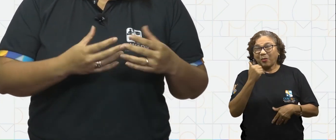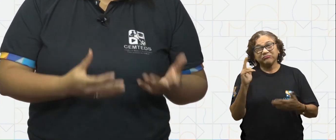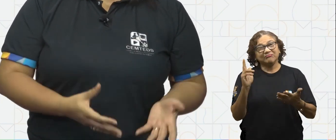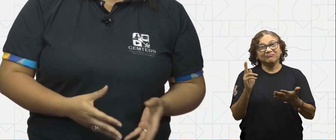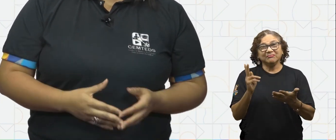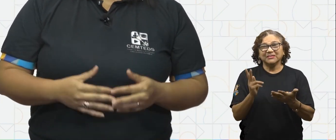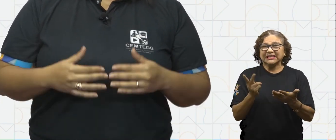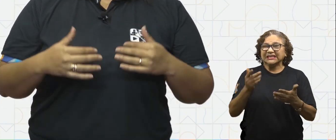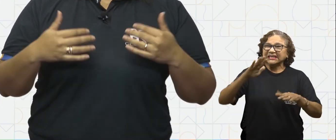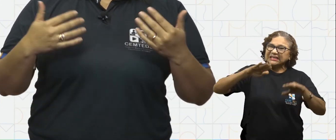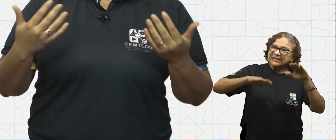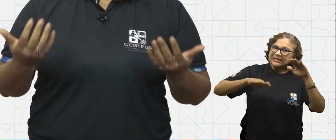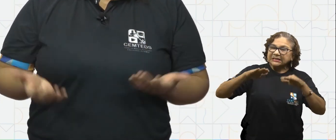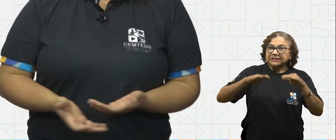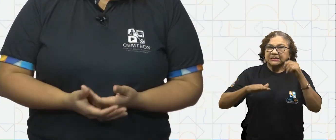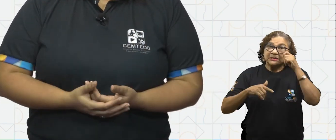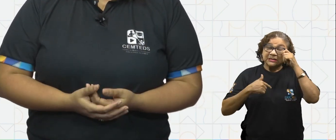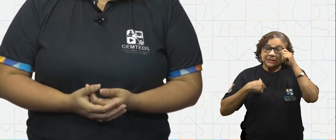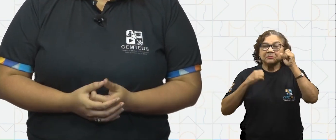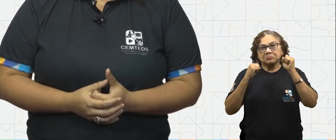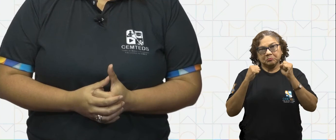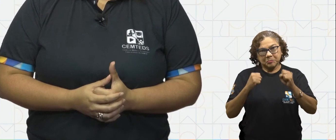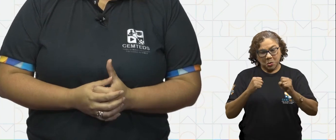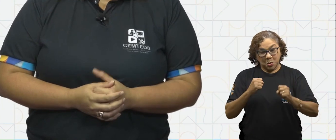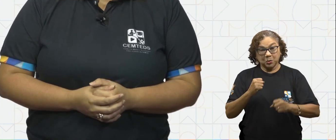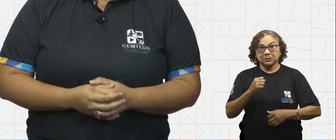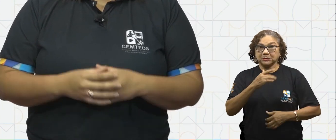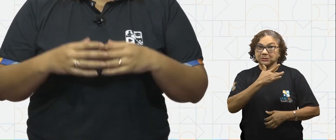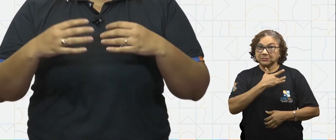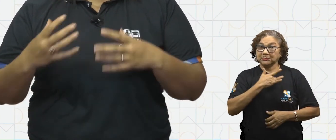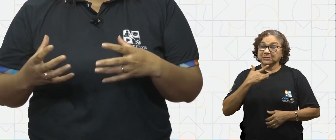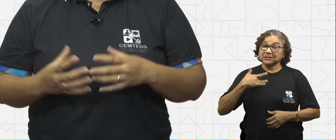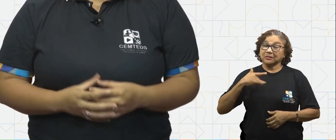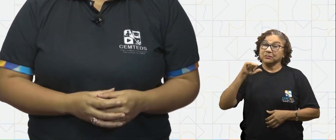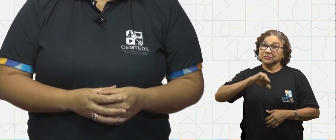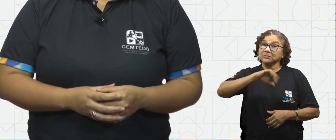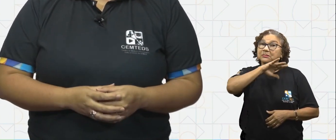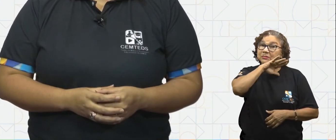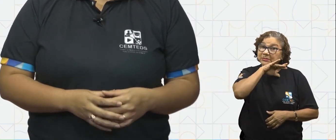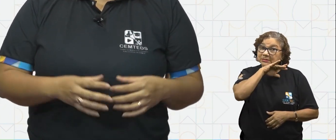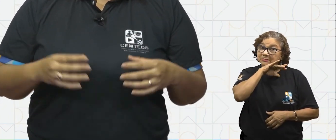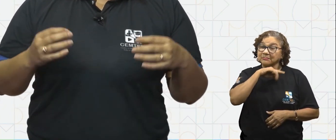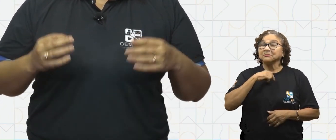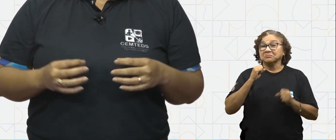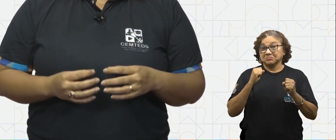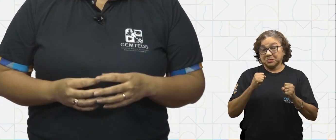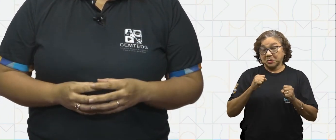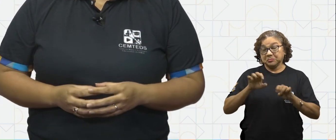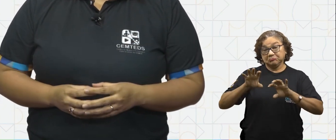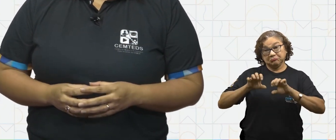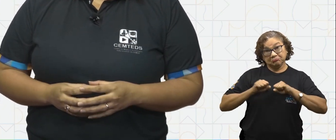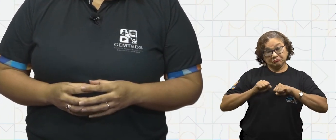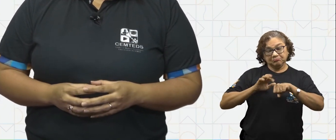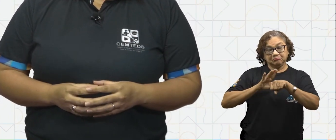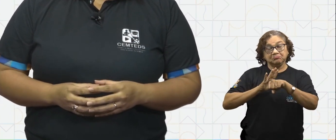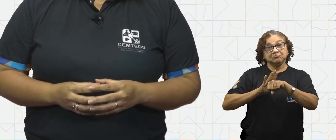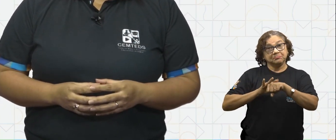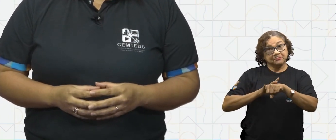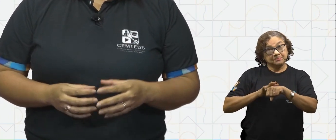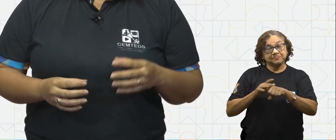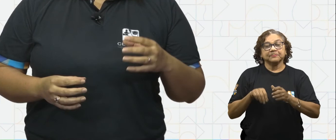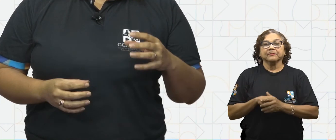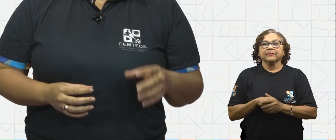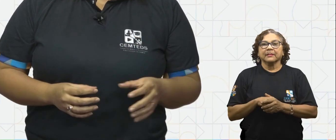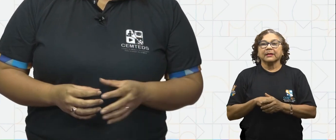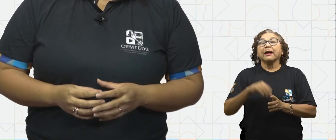de desnutrição ou até subnutrição, ocasionando muitas doenças. Aprendemos também sobre a